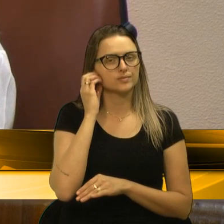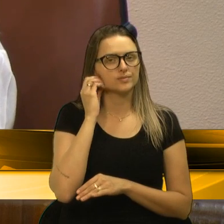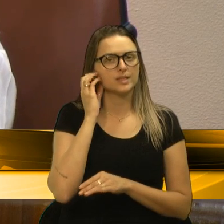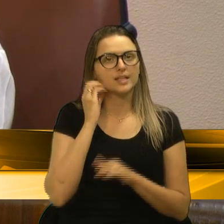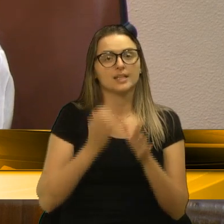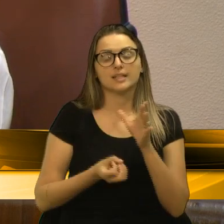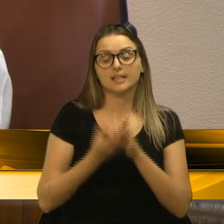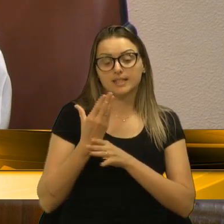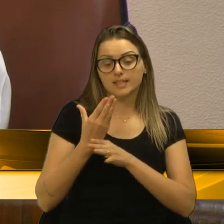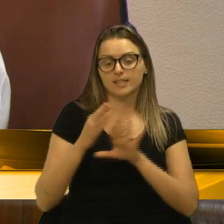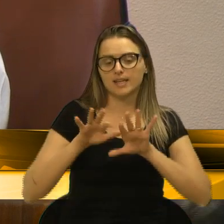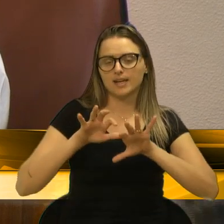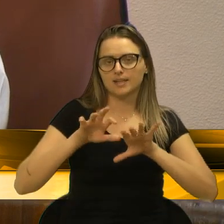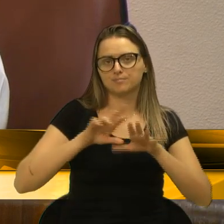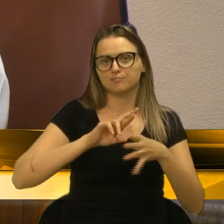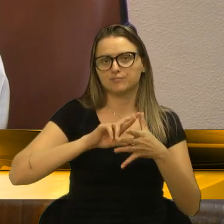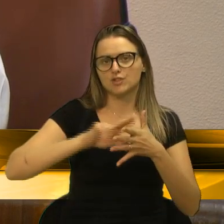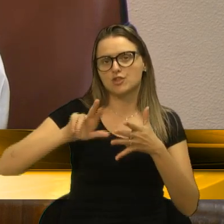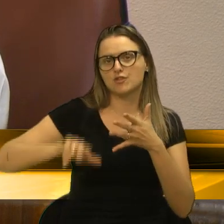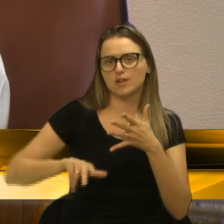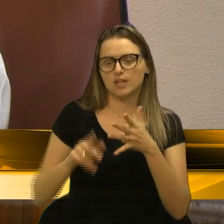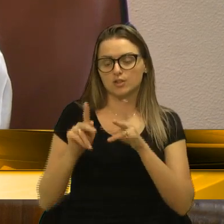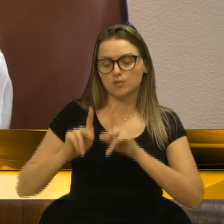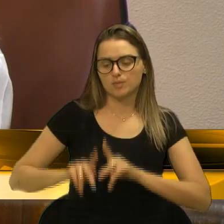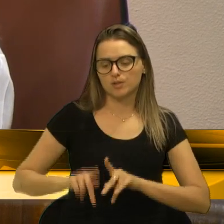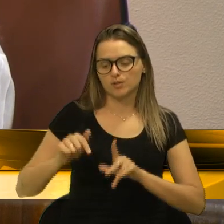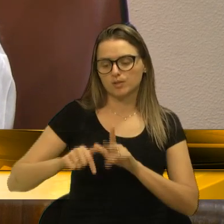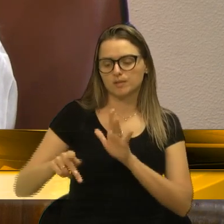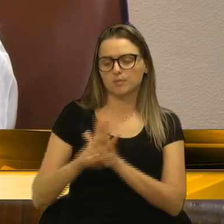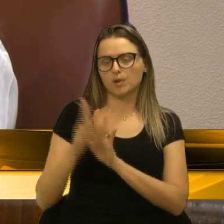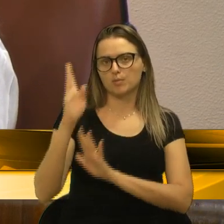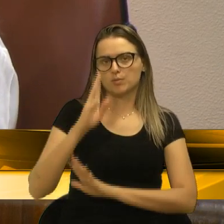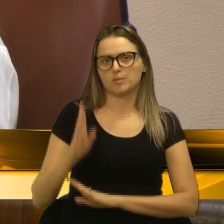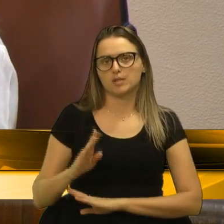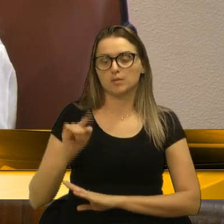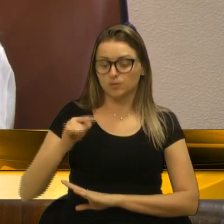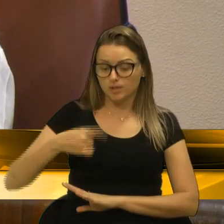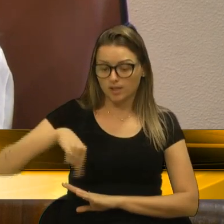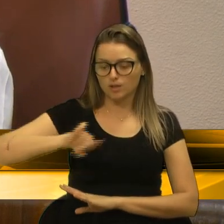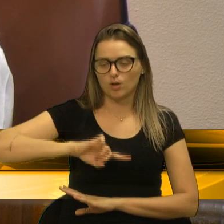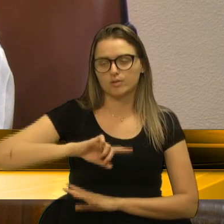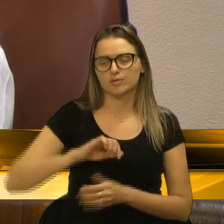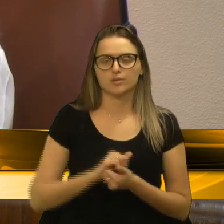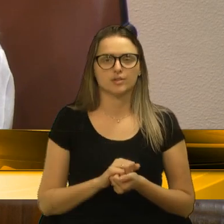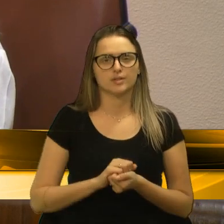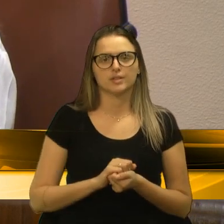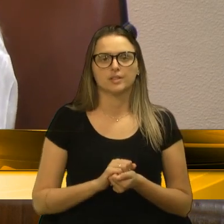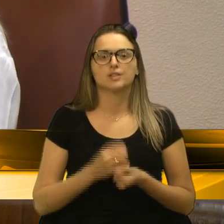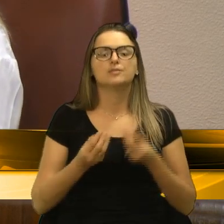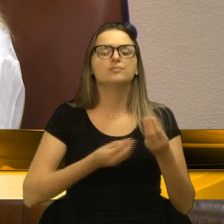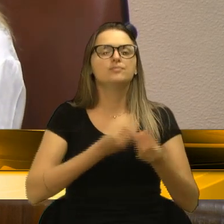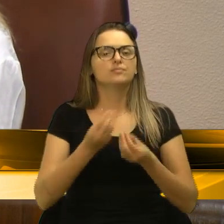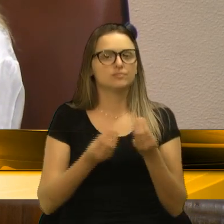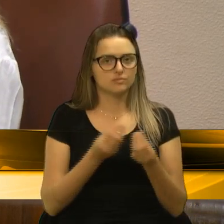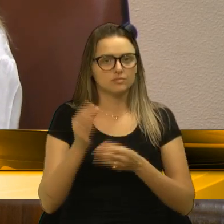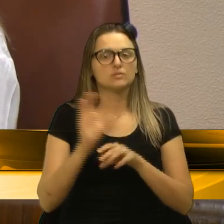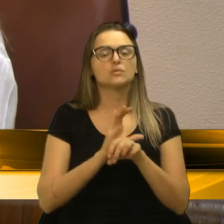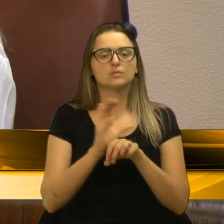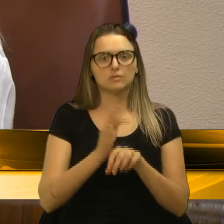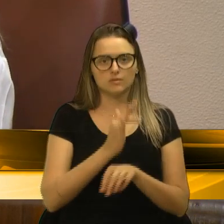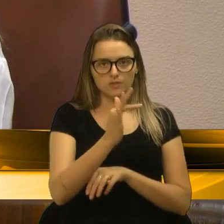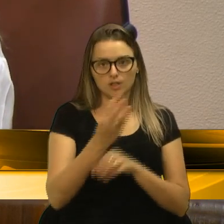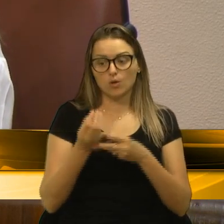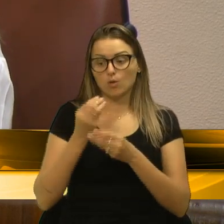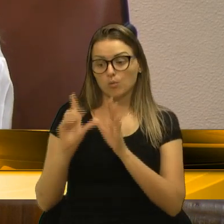distinções ou preferências entre brasileiros. Grifo nosso. Como visto, tanto a Constituição Federal como a